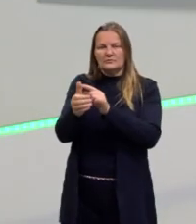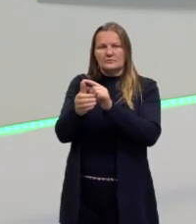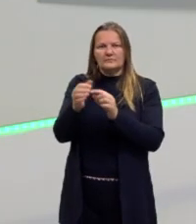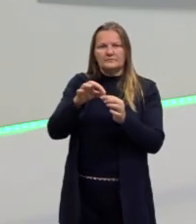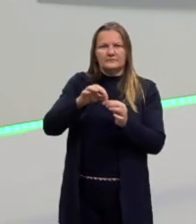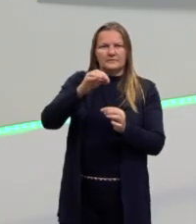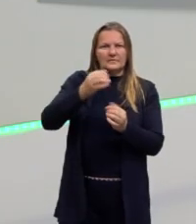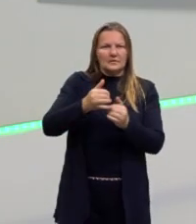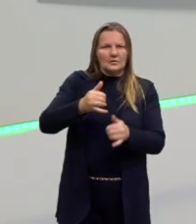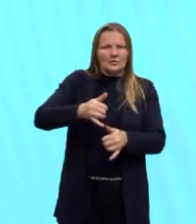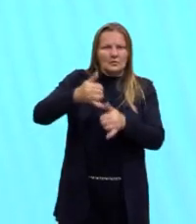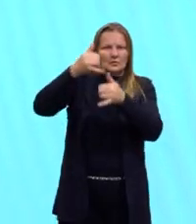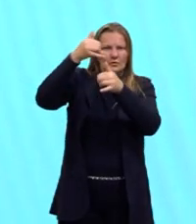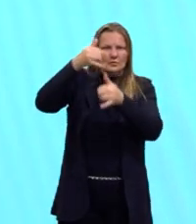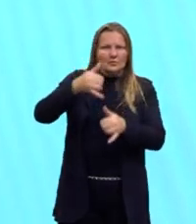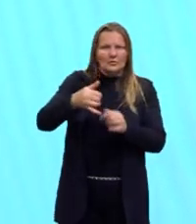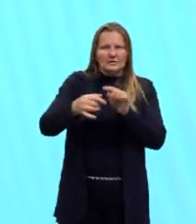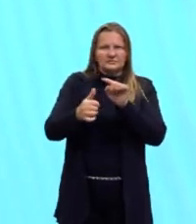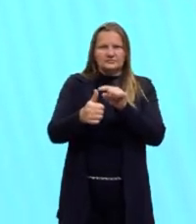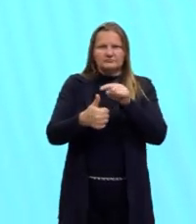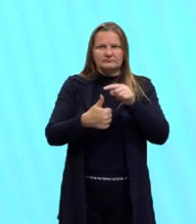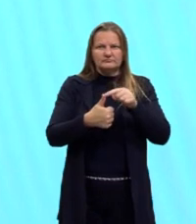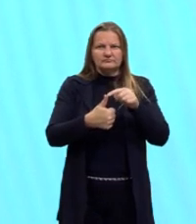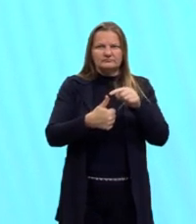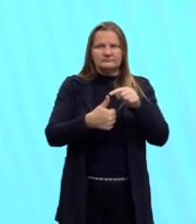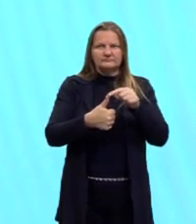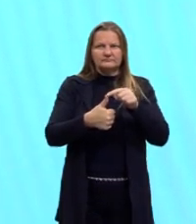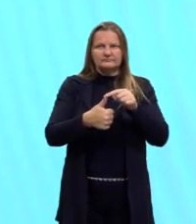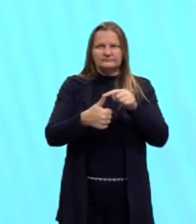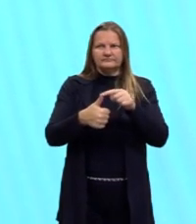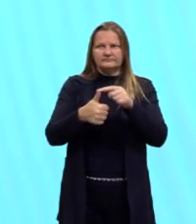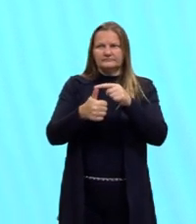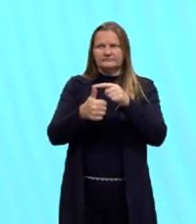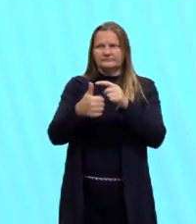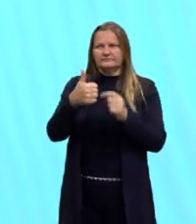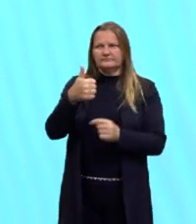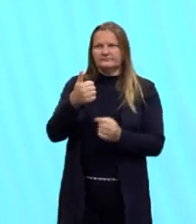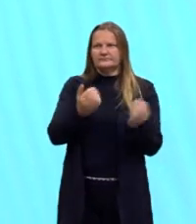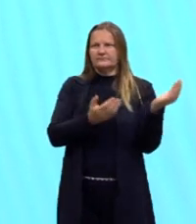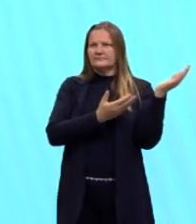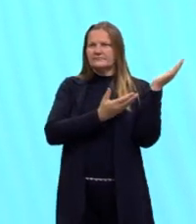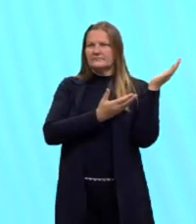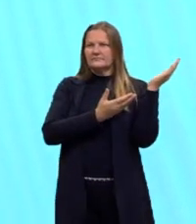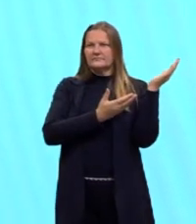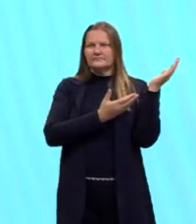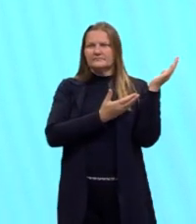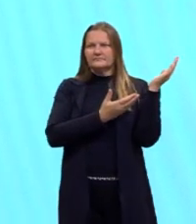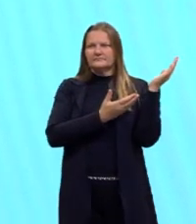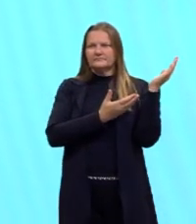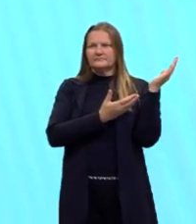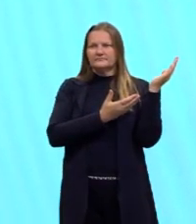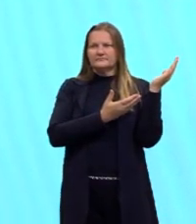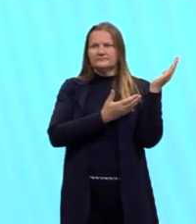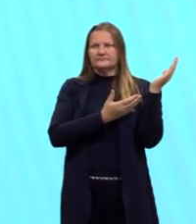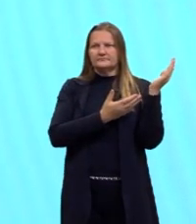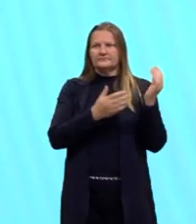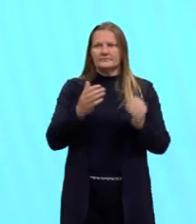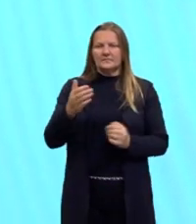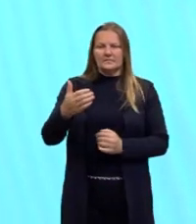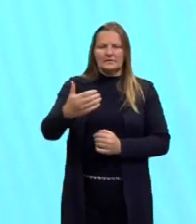o meu dedo polegar, certo? Então, ó, a corrente está indo para cá. Então, eu vou colocar o meu dedo junto com a corrente. E a minha mão vai fazer